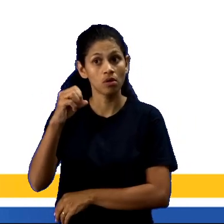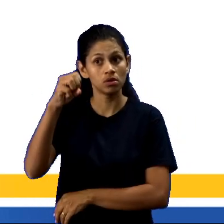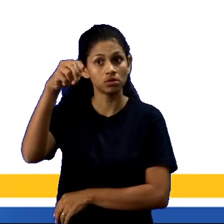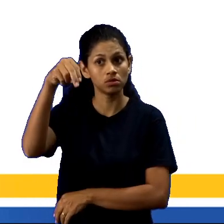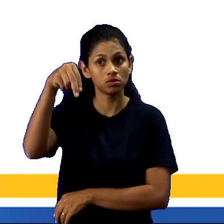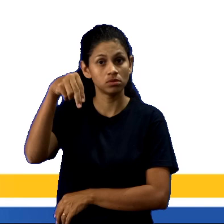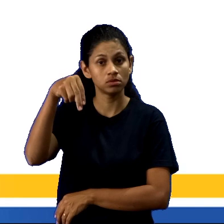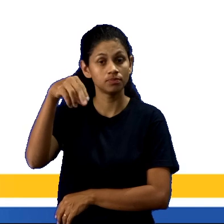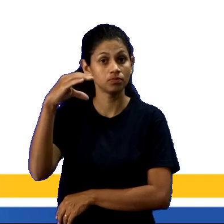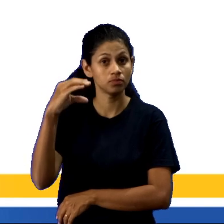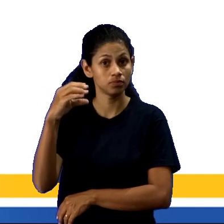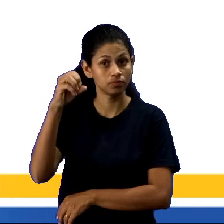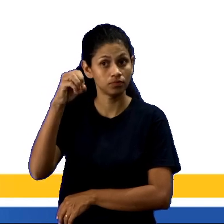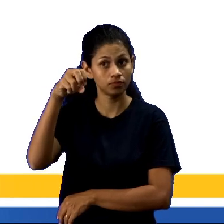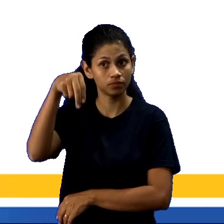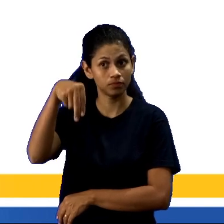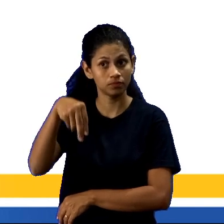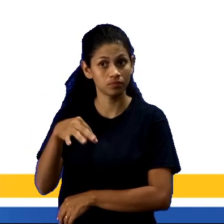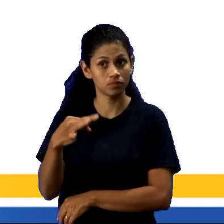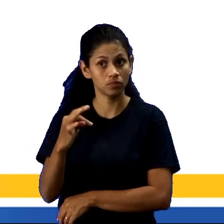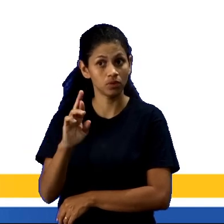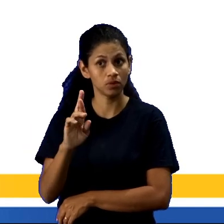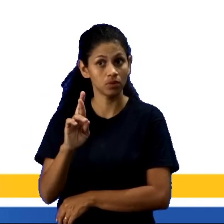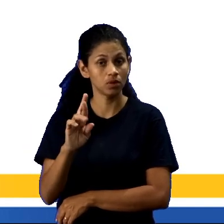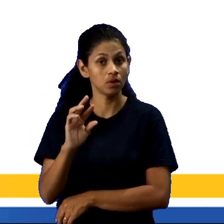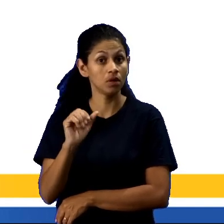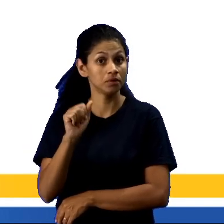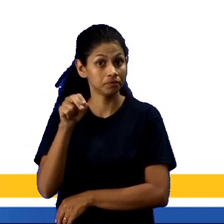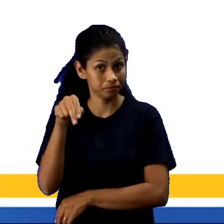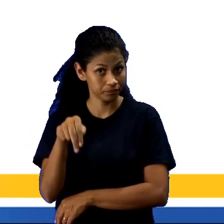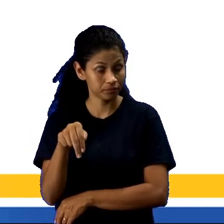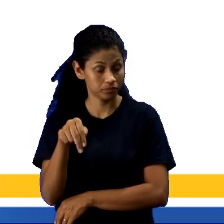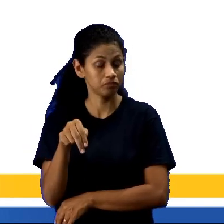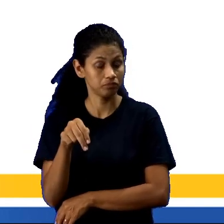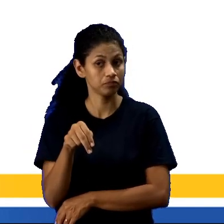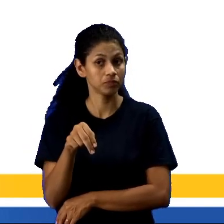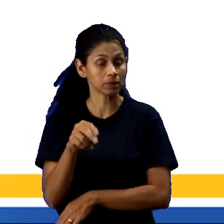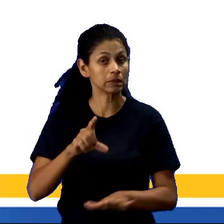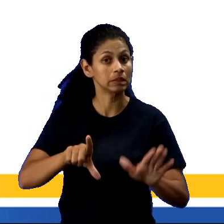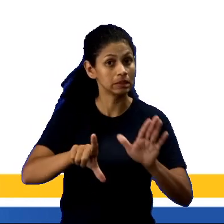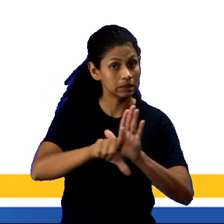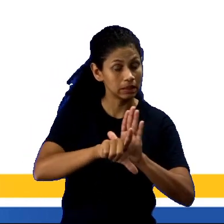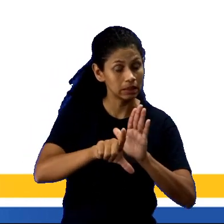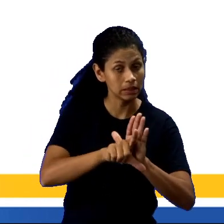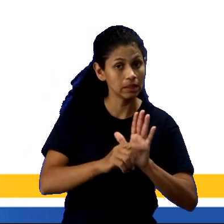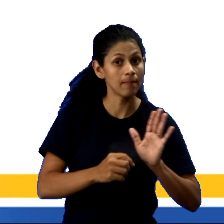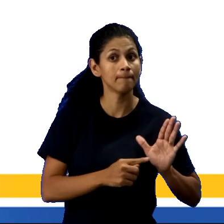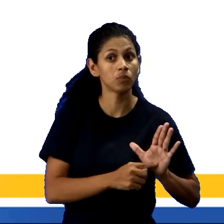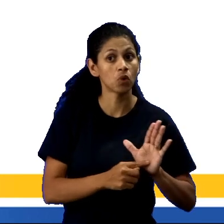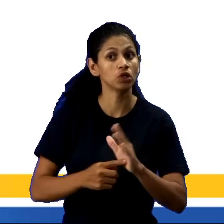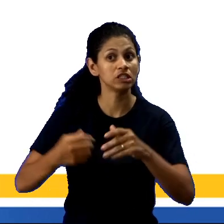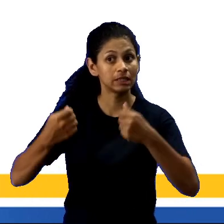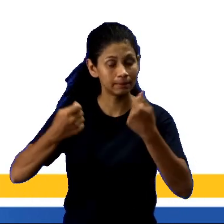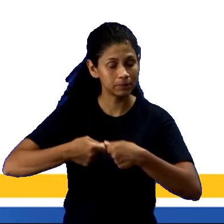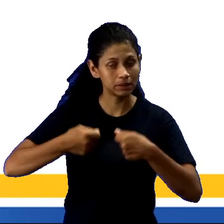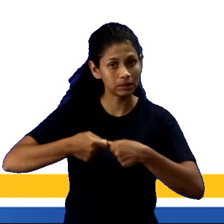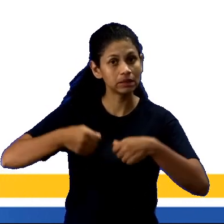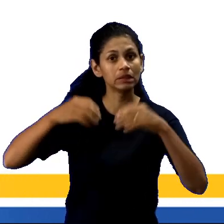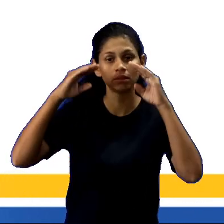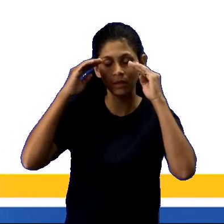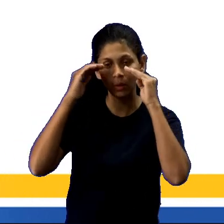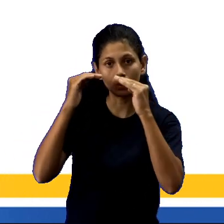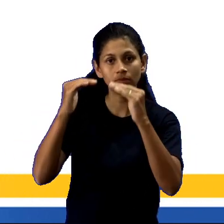que a lei ela é bem específica. Fora esse artigo, há vários incisos explicando, detalhando quais são esses